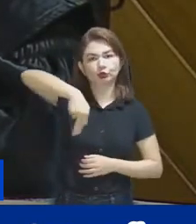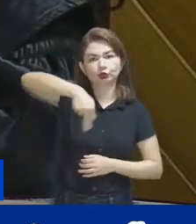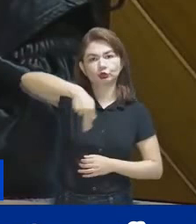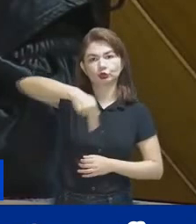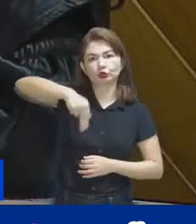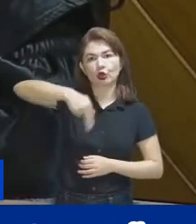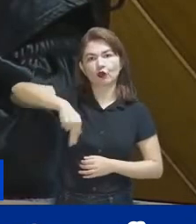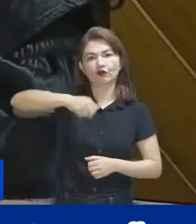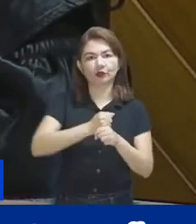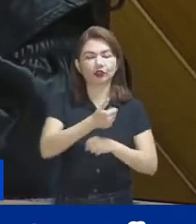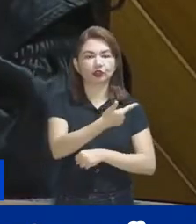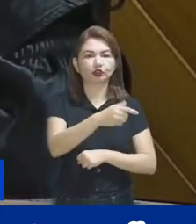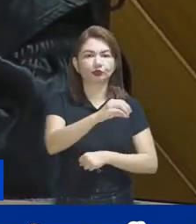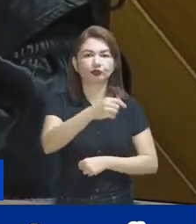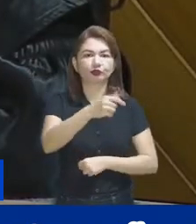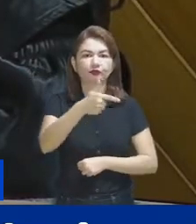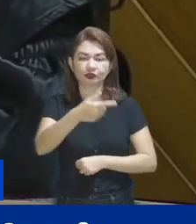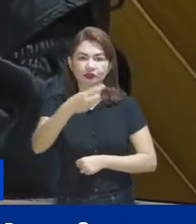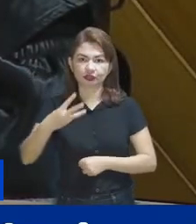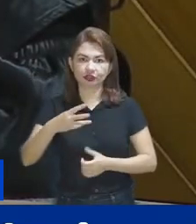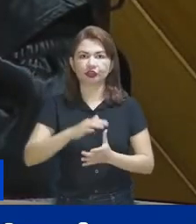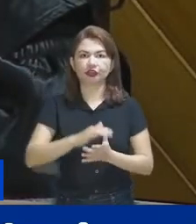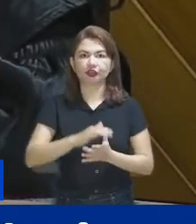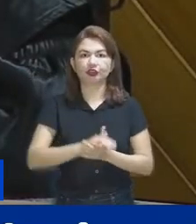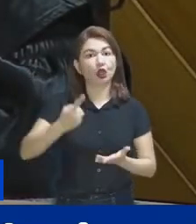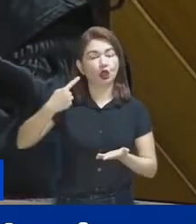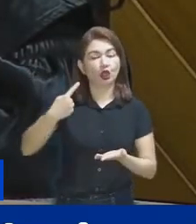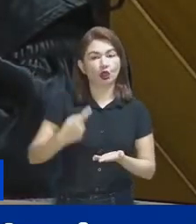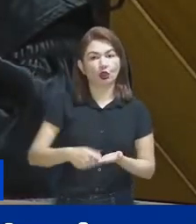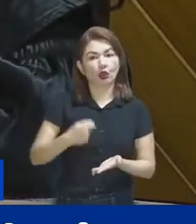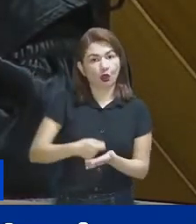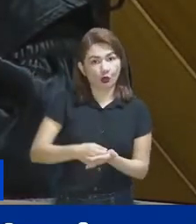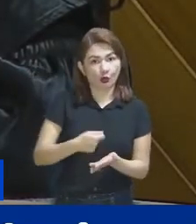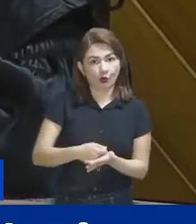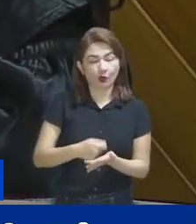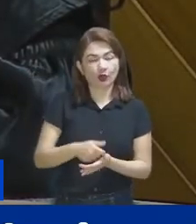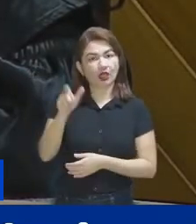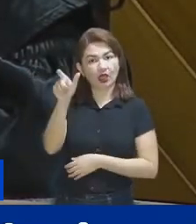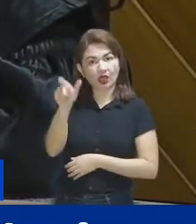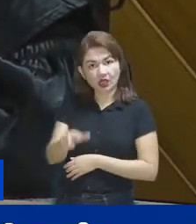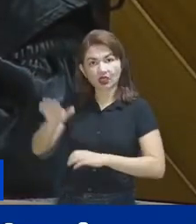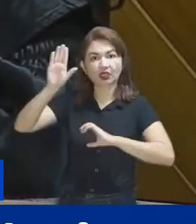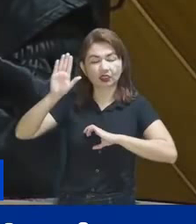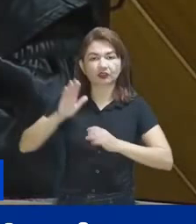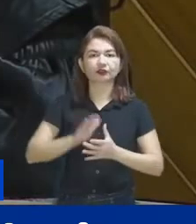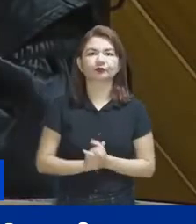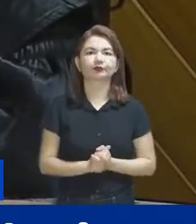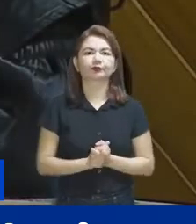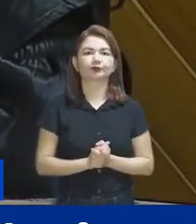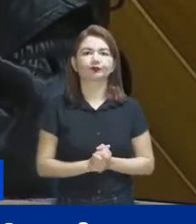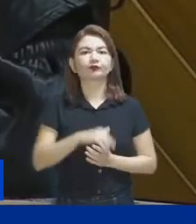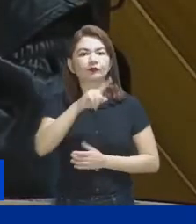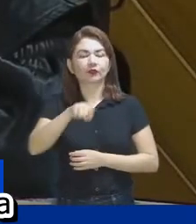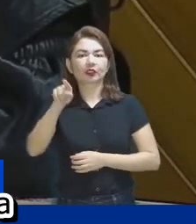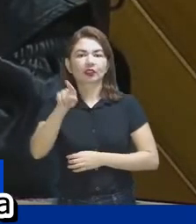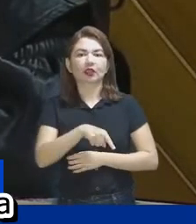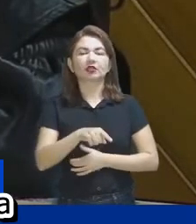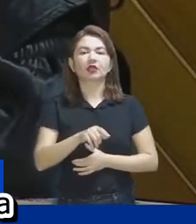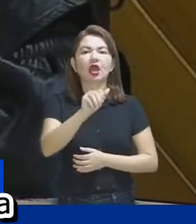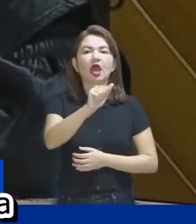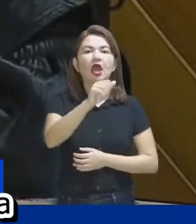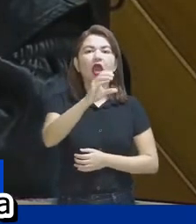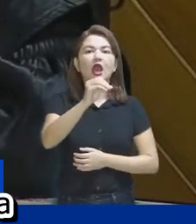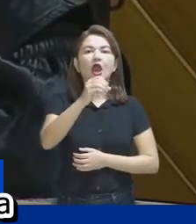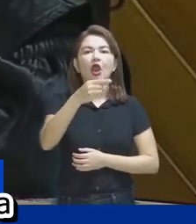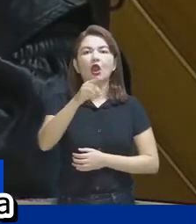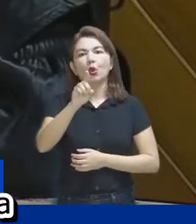Assim, obrigatório reconhecer que tem razão a embargante quando aventa a nulidade do acórdão objurgado por